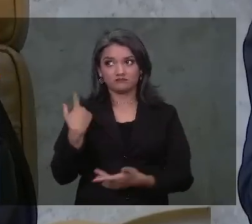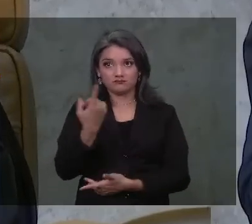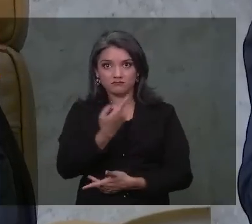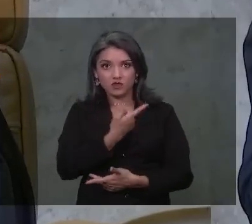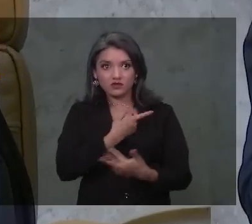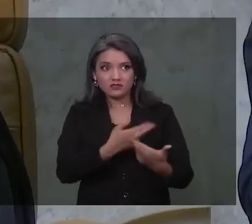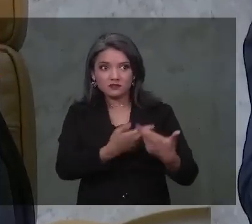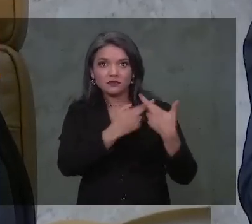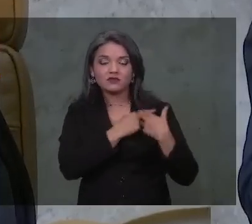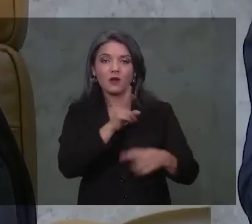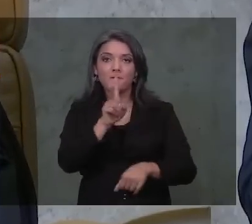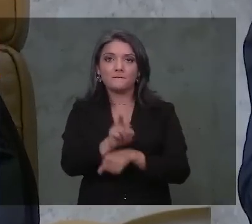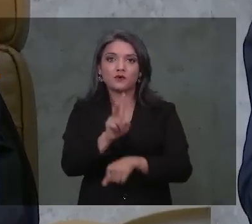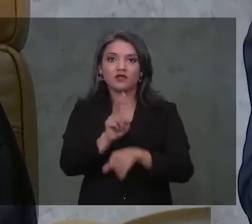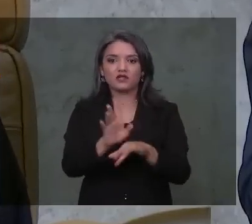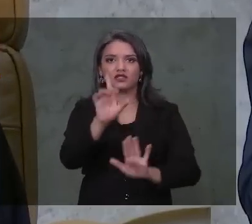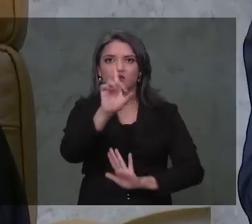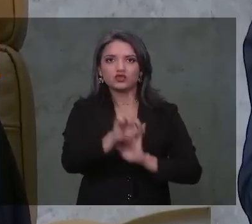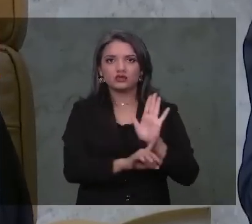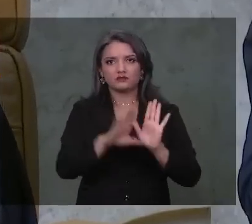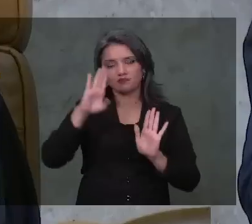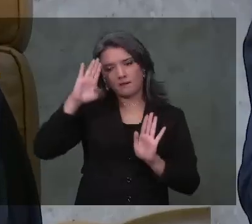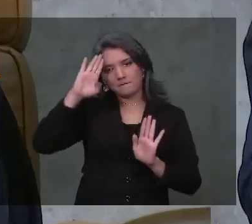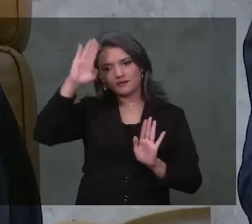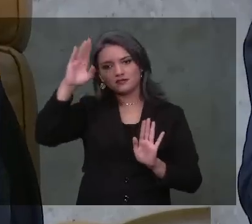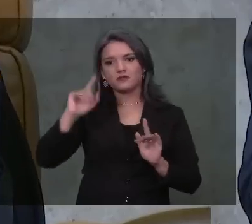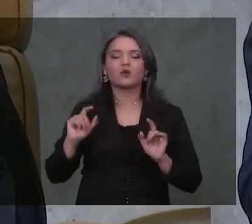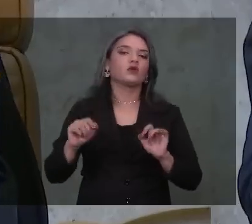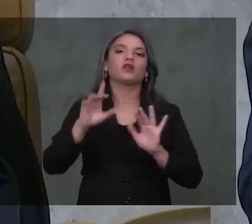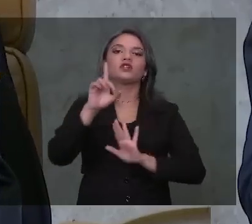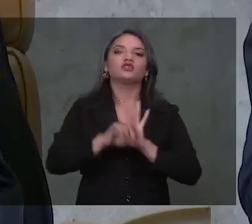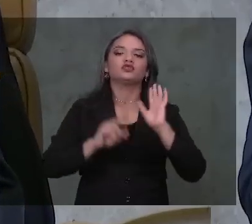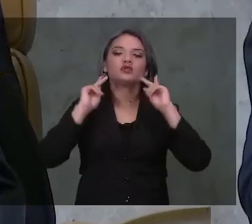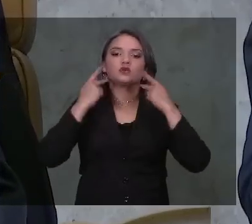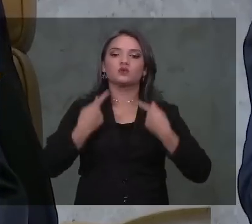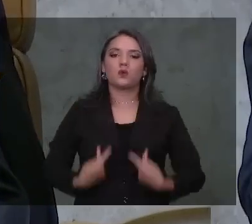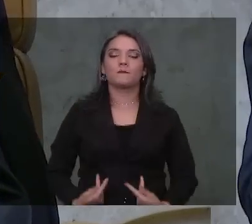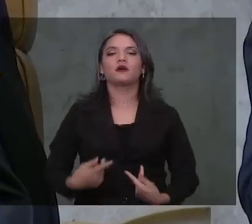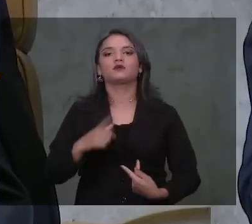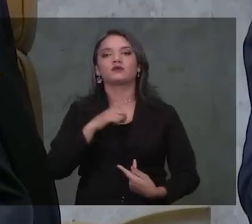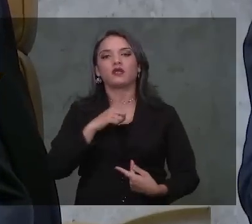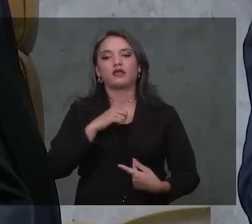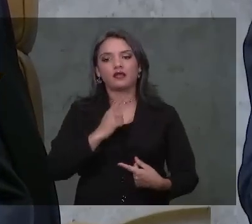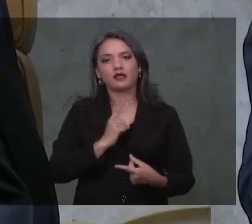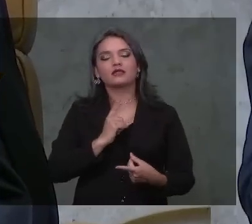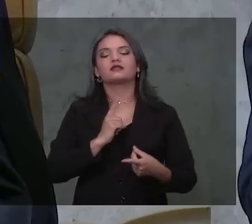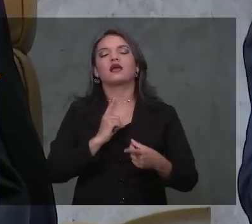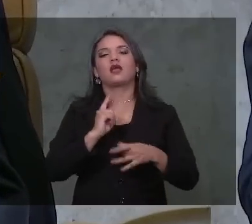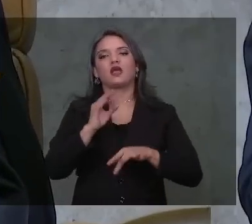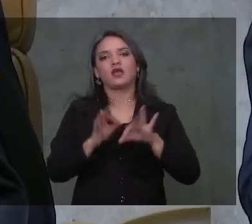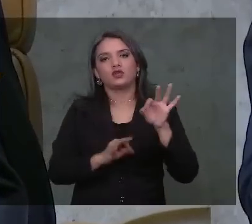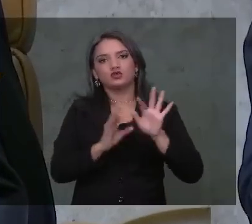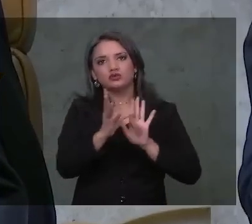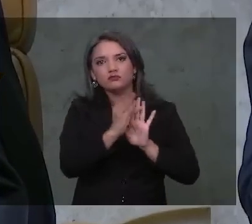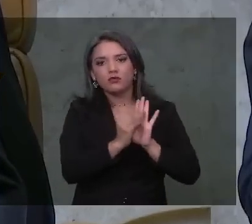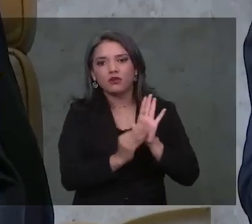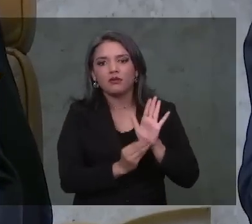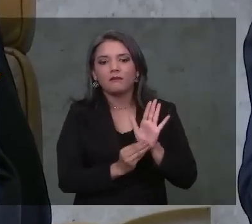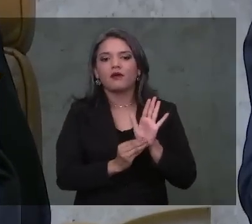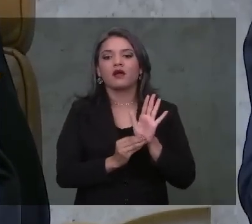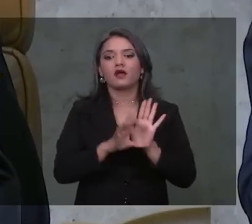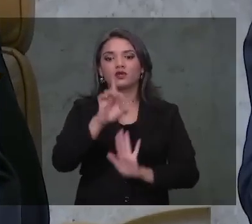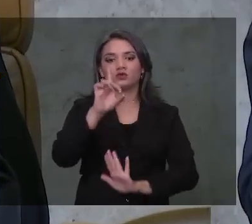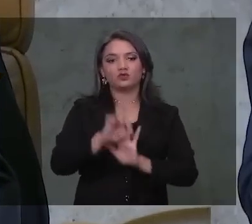dos direitos fundamentais, que são os direitos humanos incorporados à ordem jurídica interna. Direitos